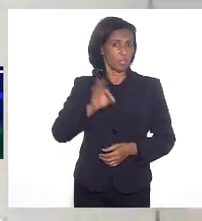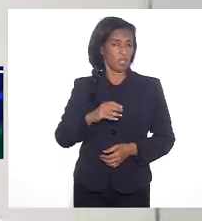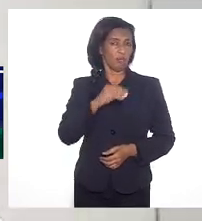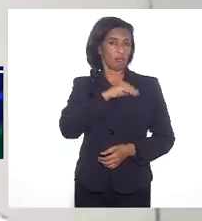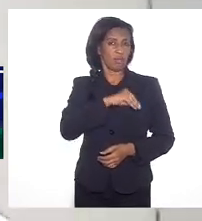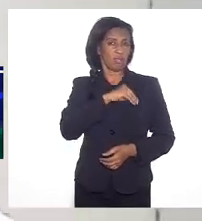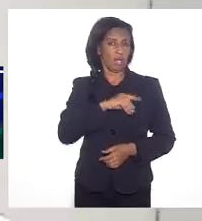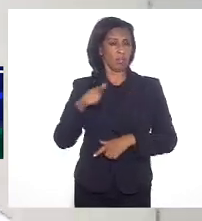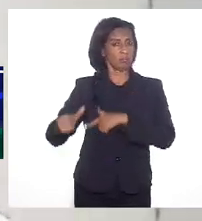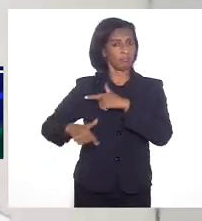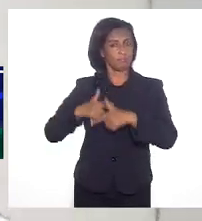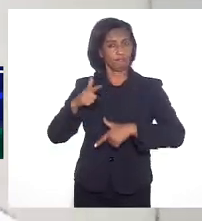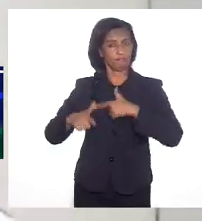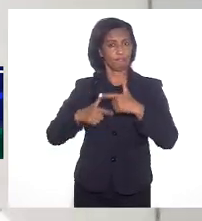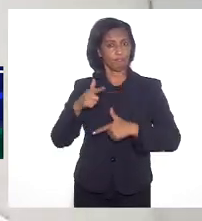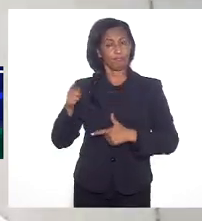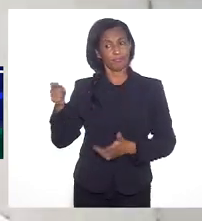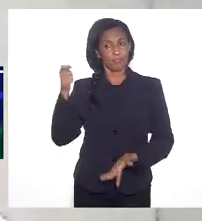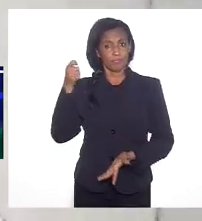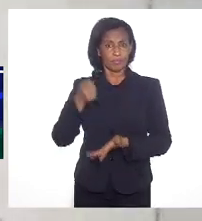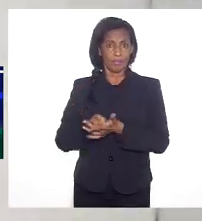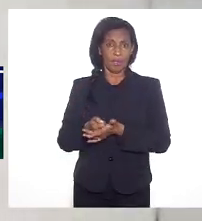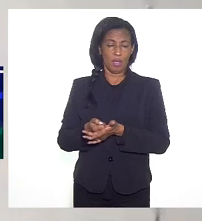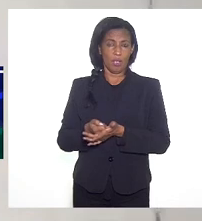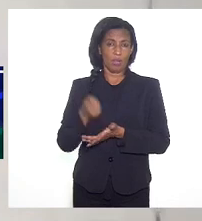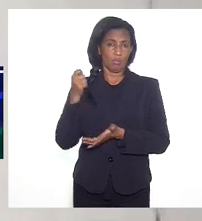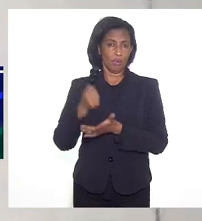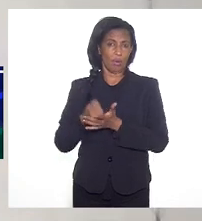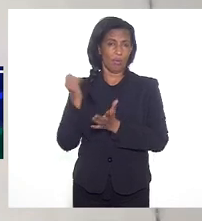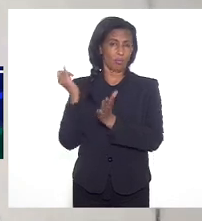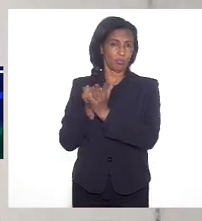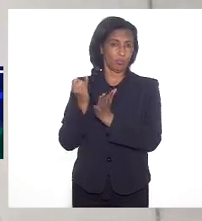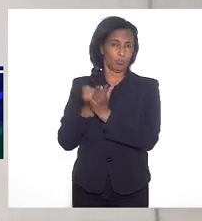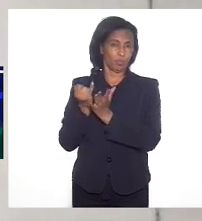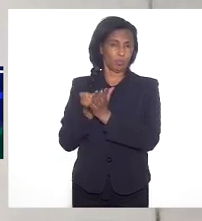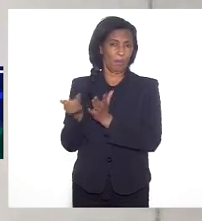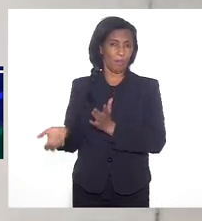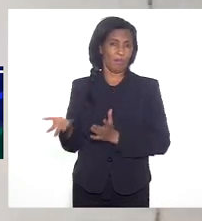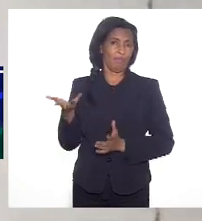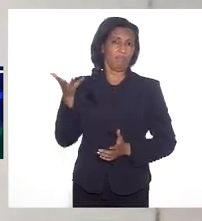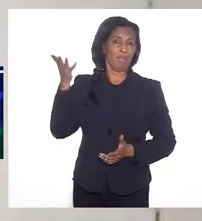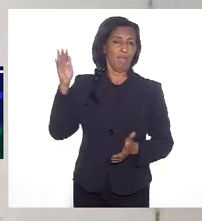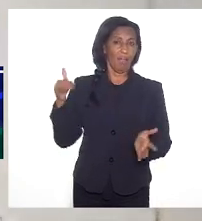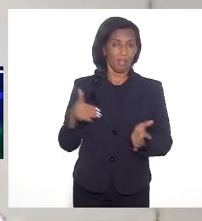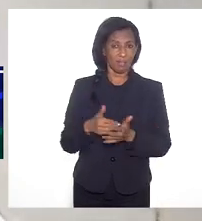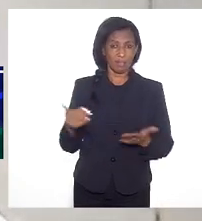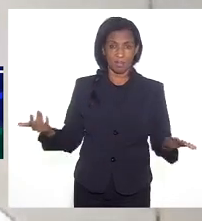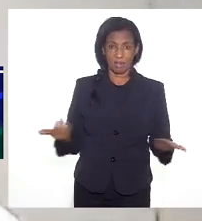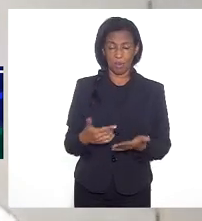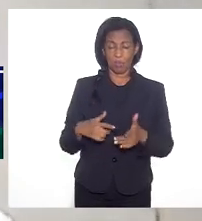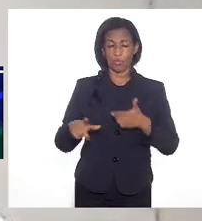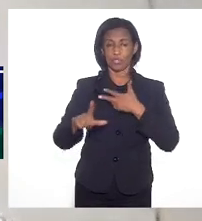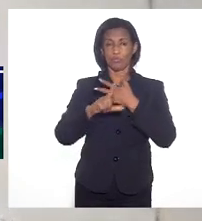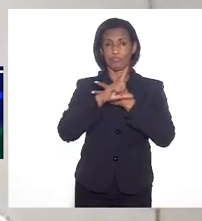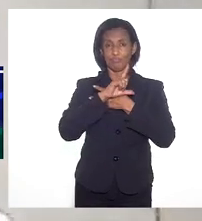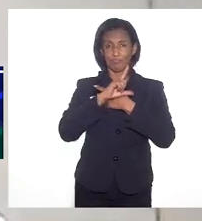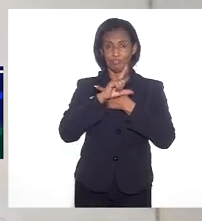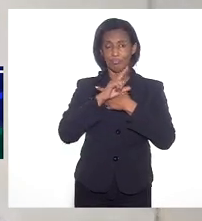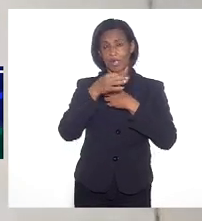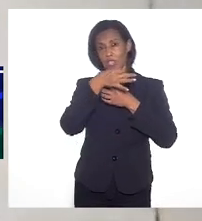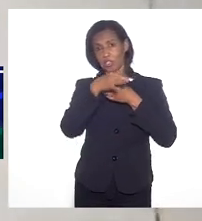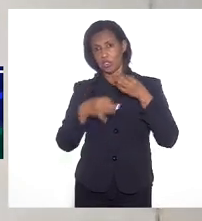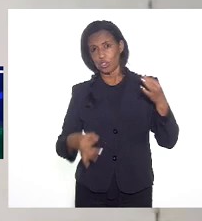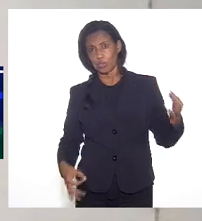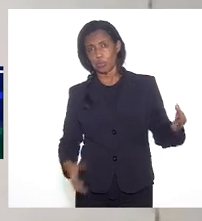servidores que foram penalizados com aumento da taxação previdenciária e ainda hoje sirva para legitimar discursos